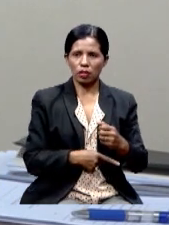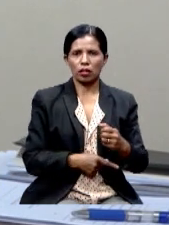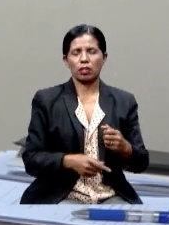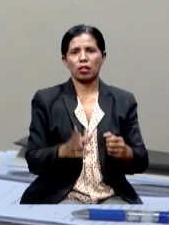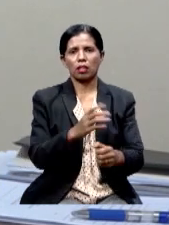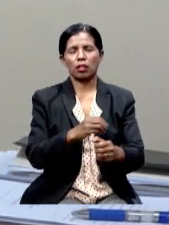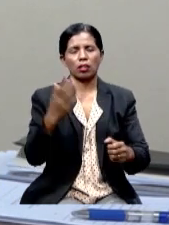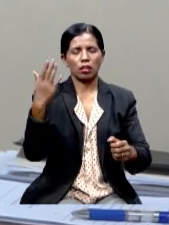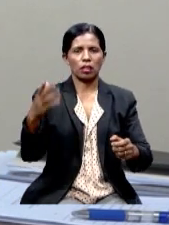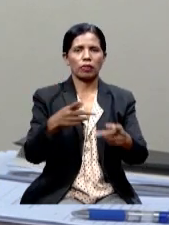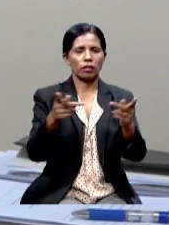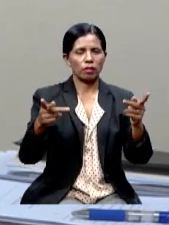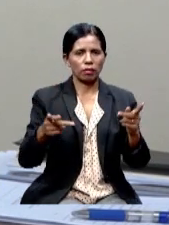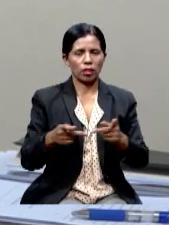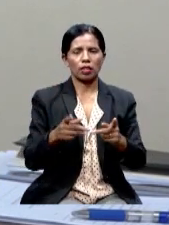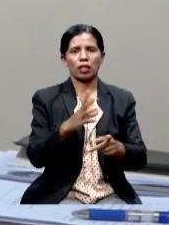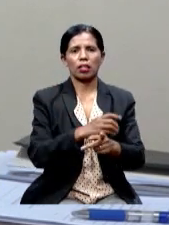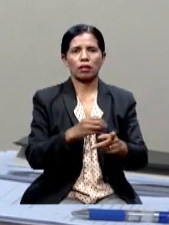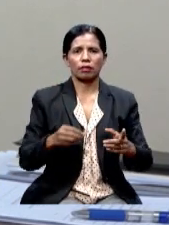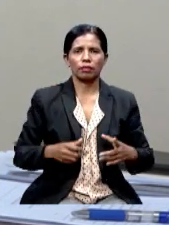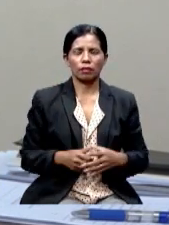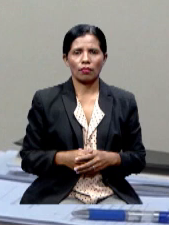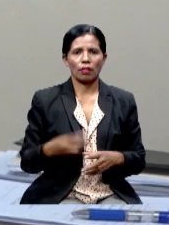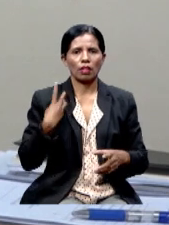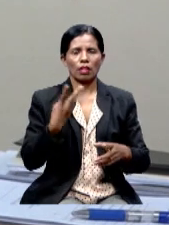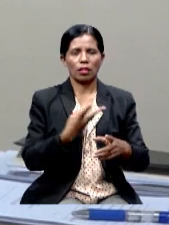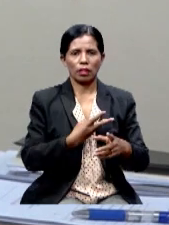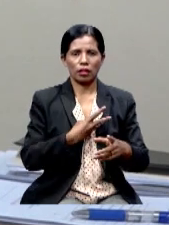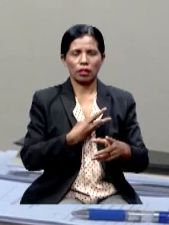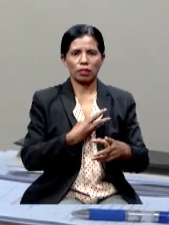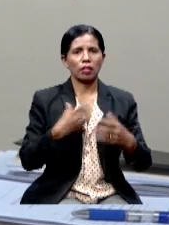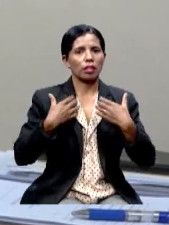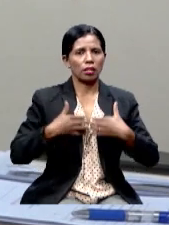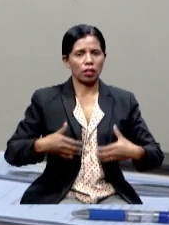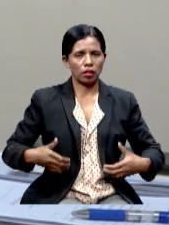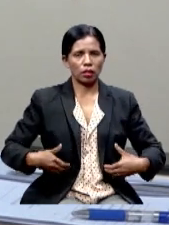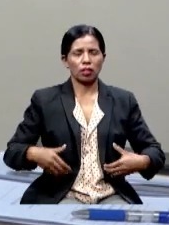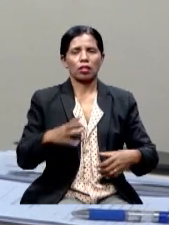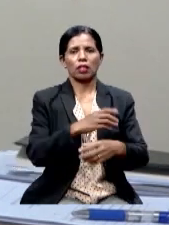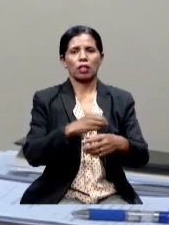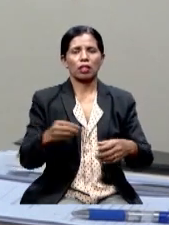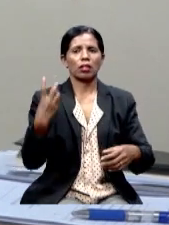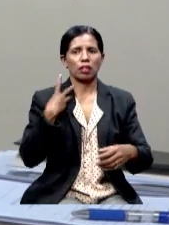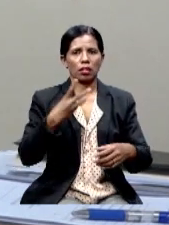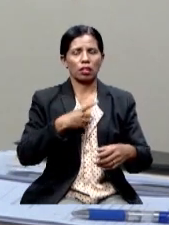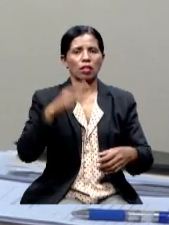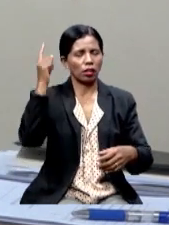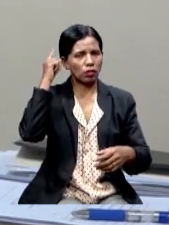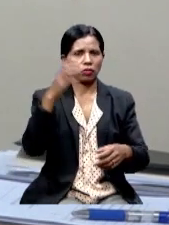infecção ya órgãos larang anesan ya itenya intestino ou itenya aten ou itenya